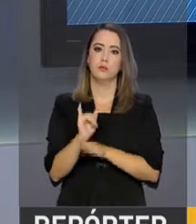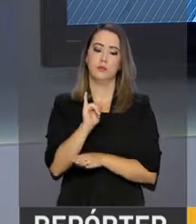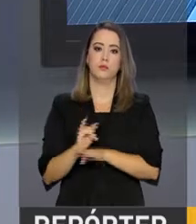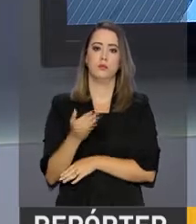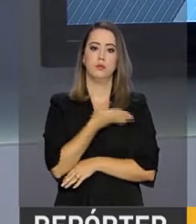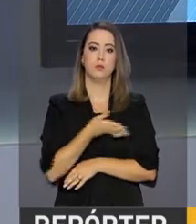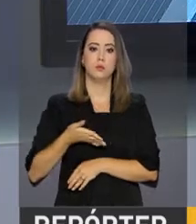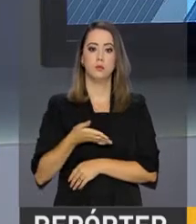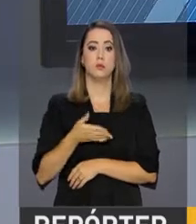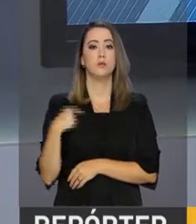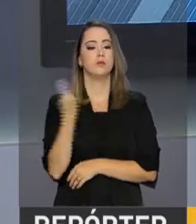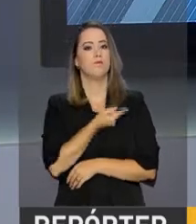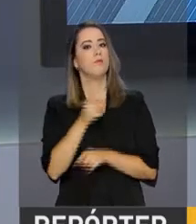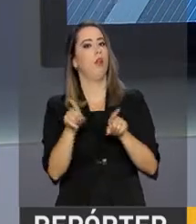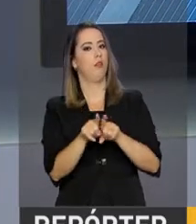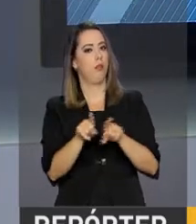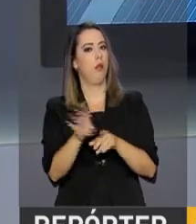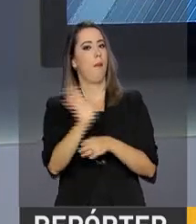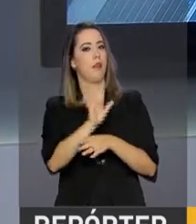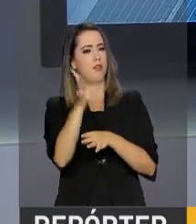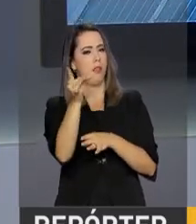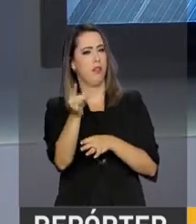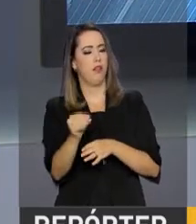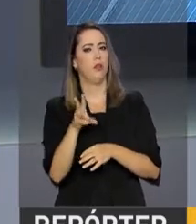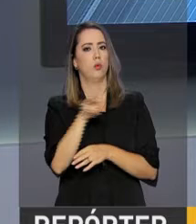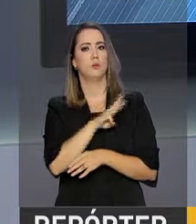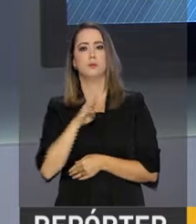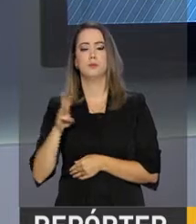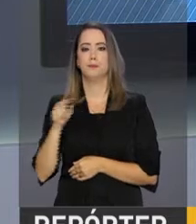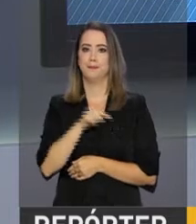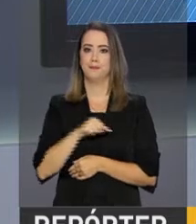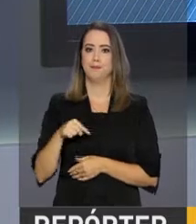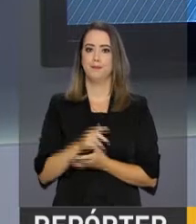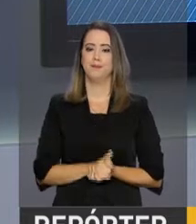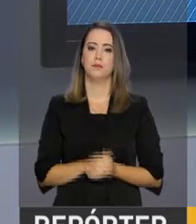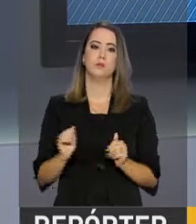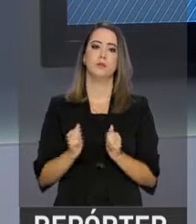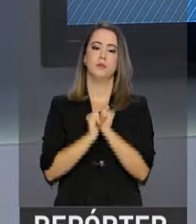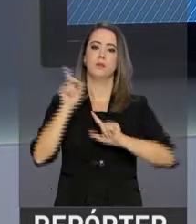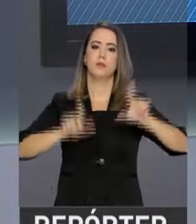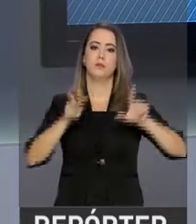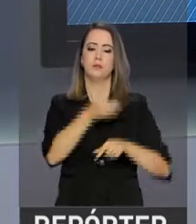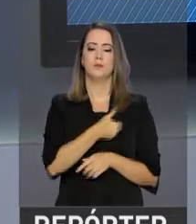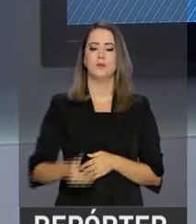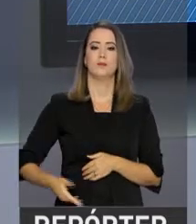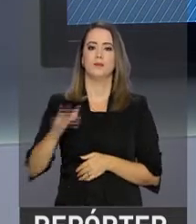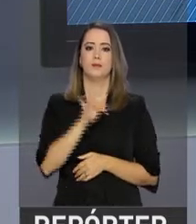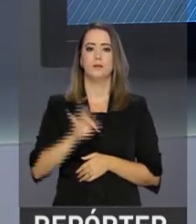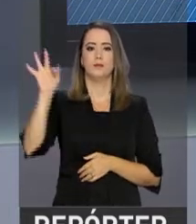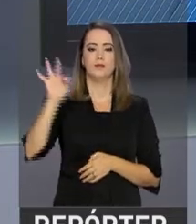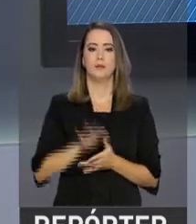reportagens no youtube e toda a nossa programação também está na nossa página na internet continue com a gente na nbr a tv